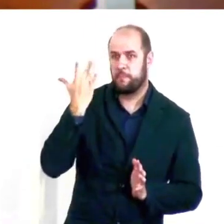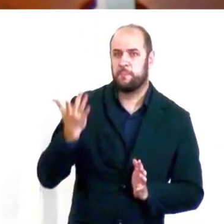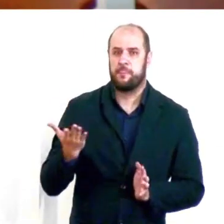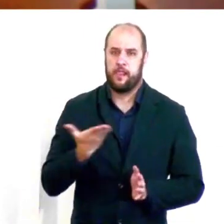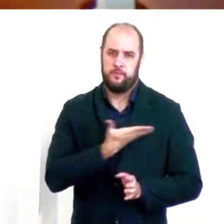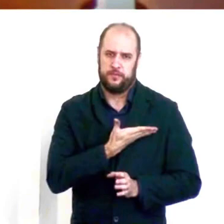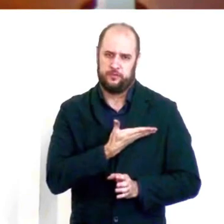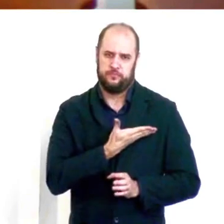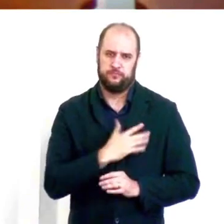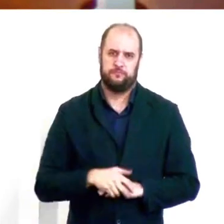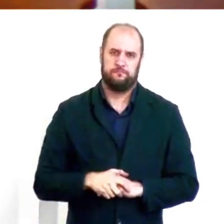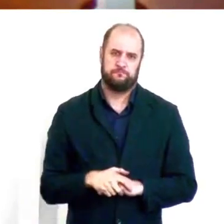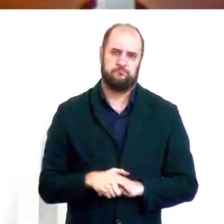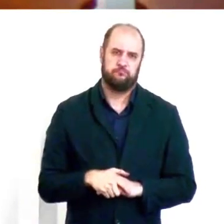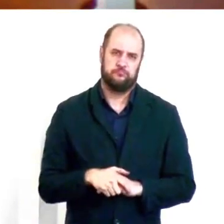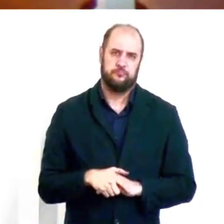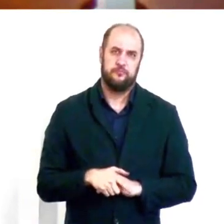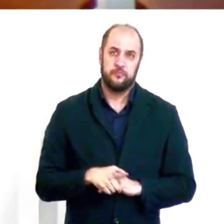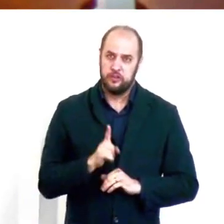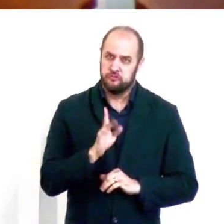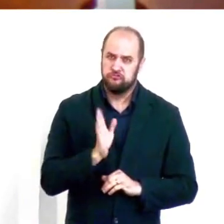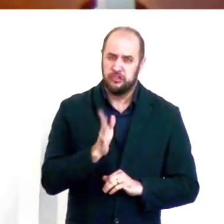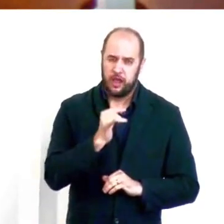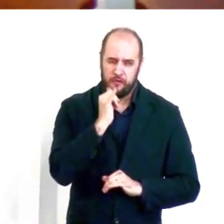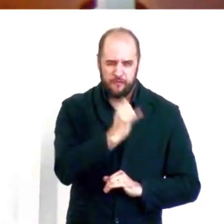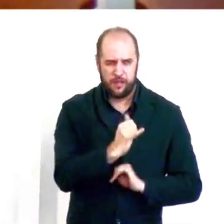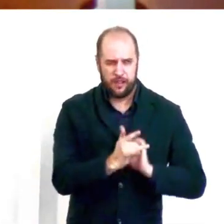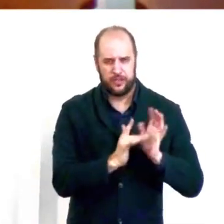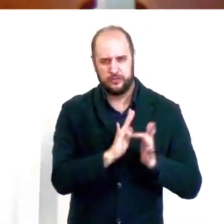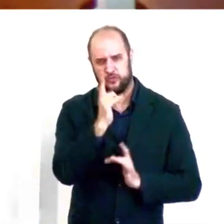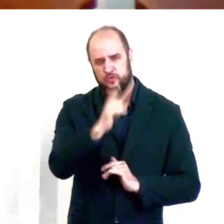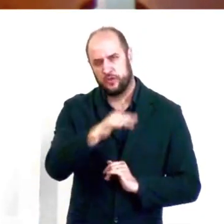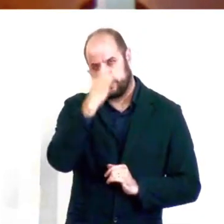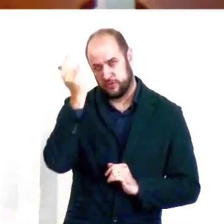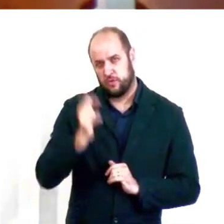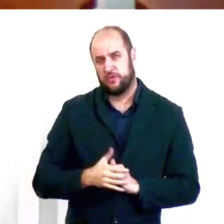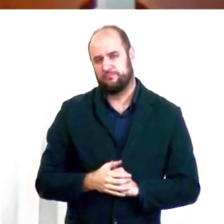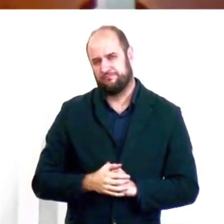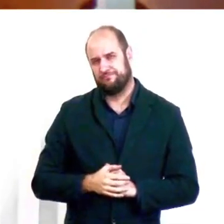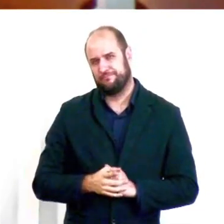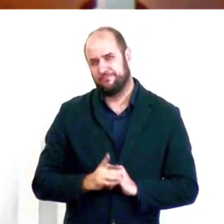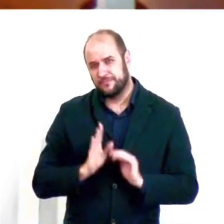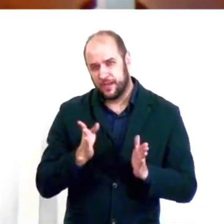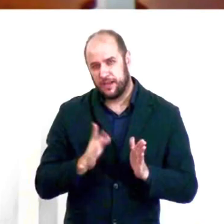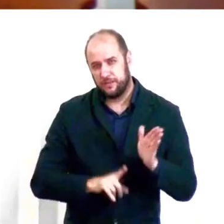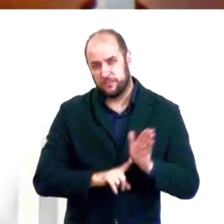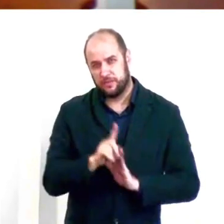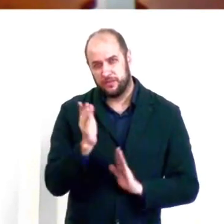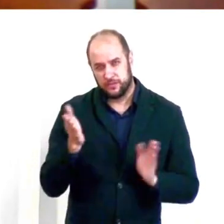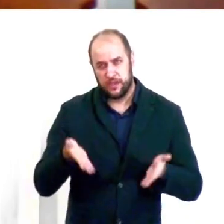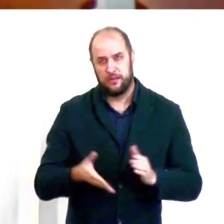amizade? Vocês já tiveram essa experiência de falar de Jesus para um amiguinho?